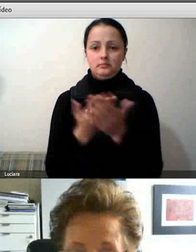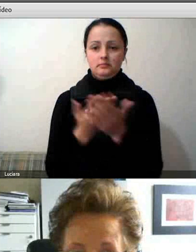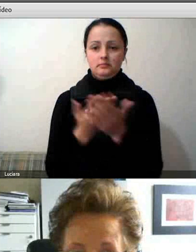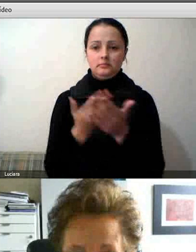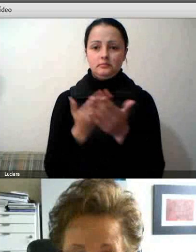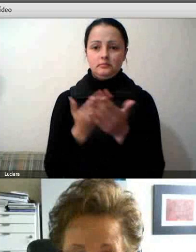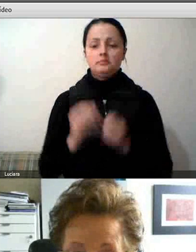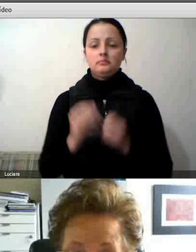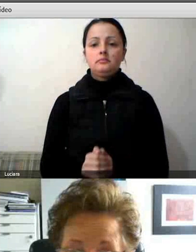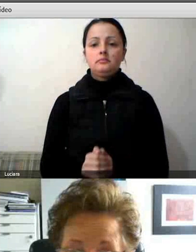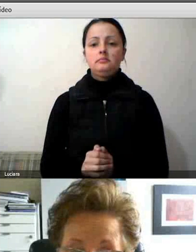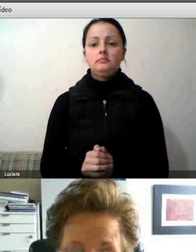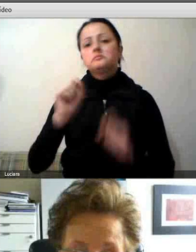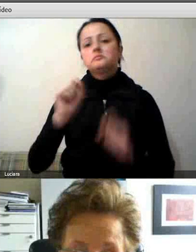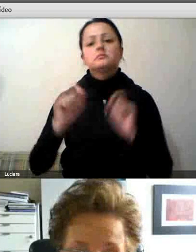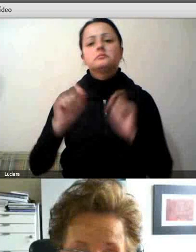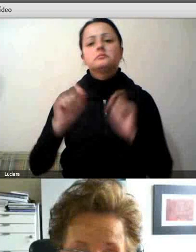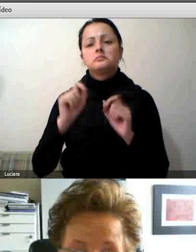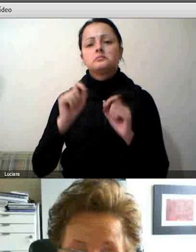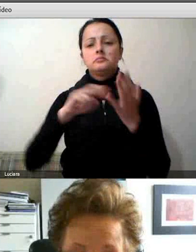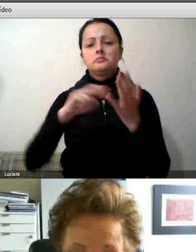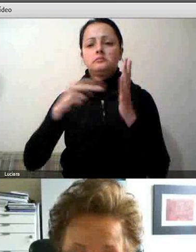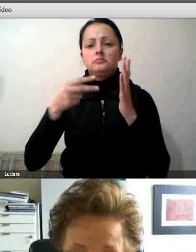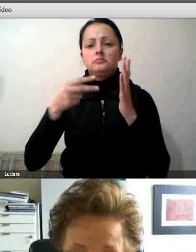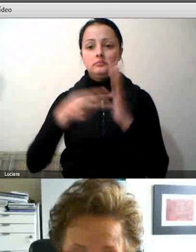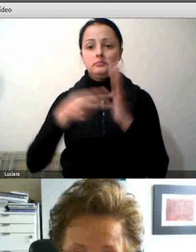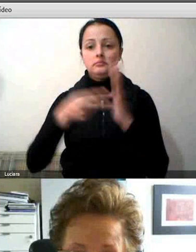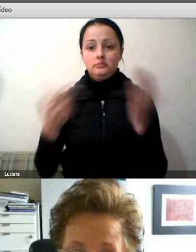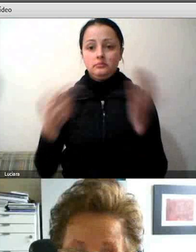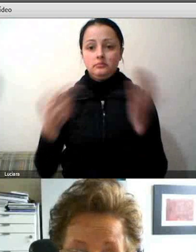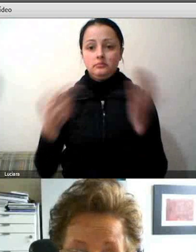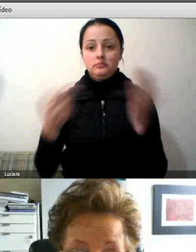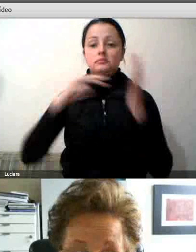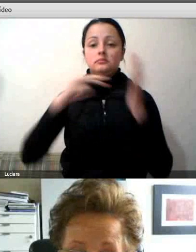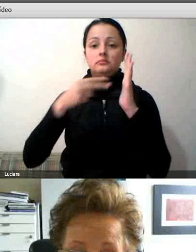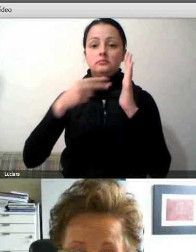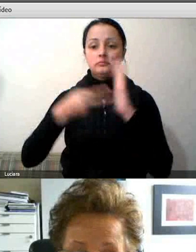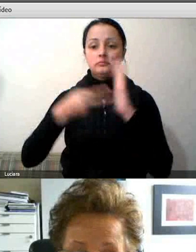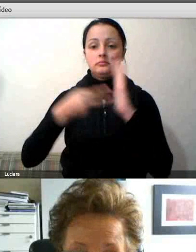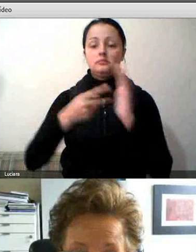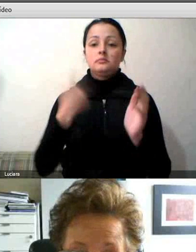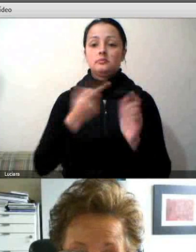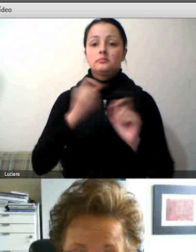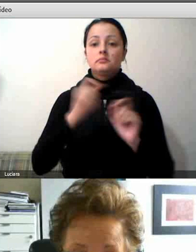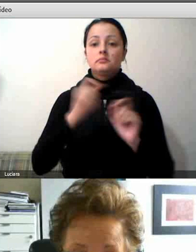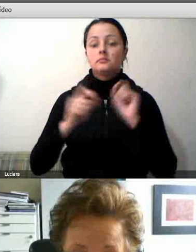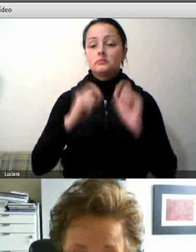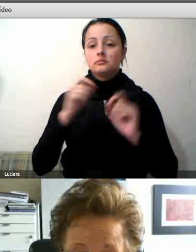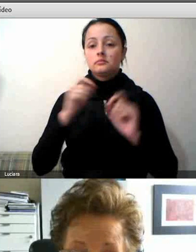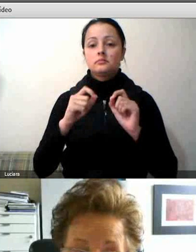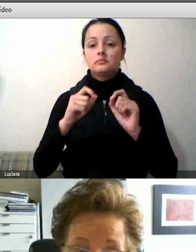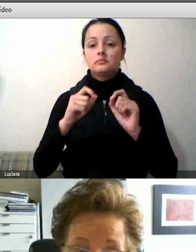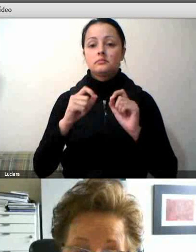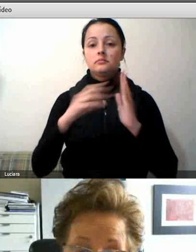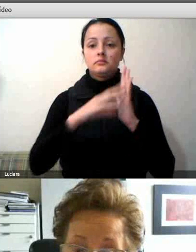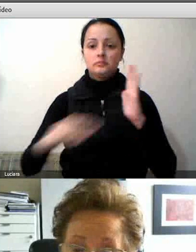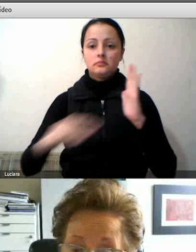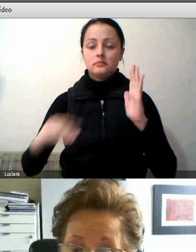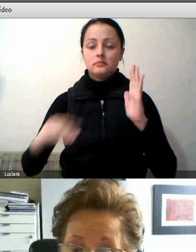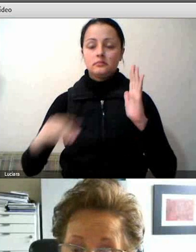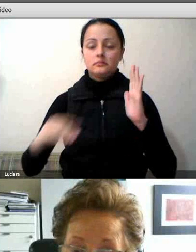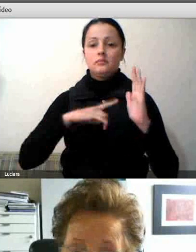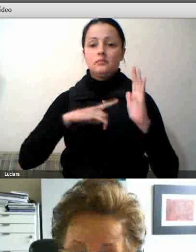que nós saímos do modelo de um laboratório com 15, 20 máquinas para mais